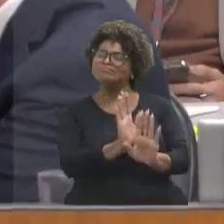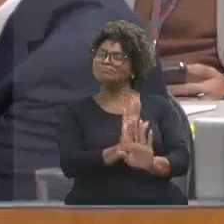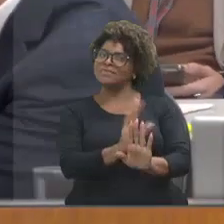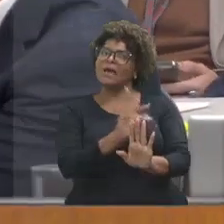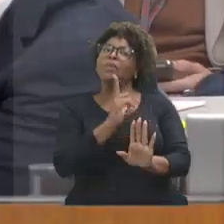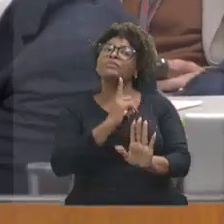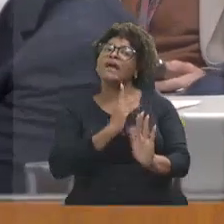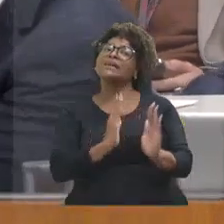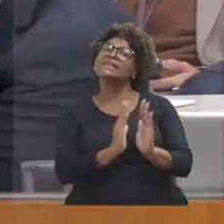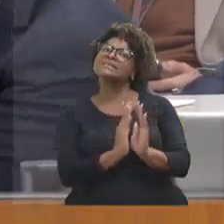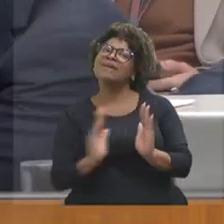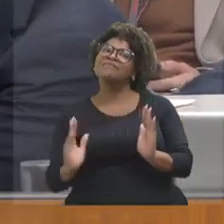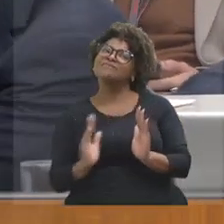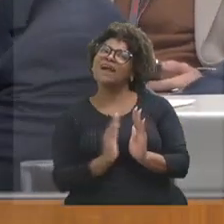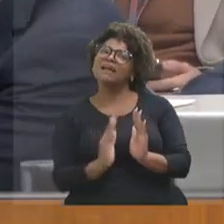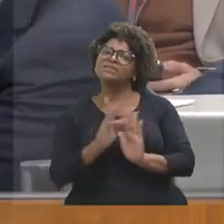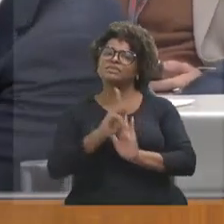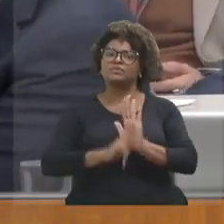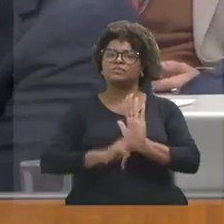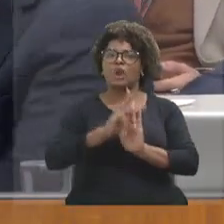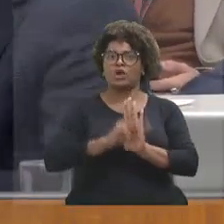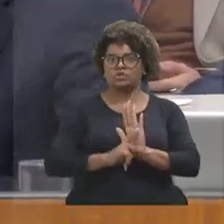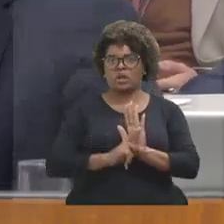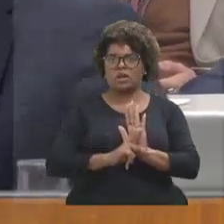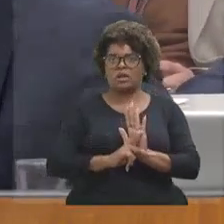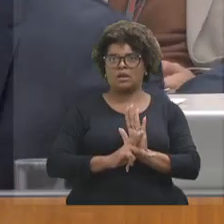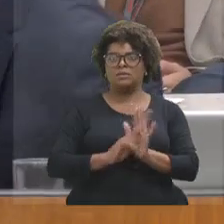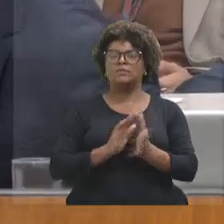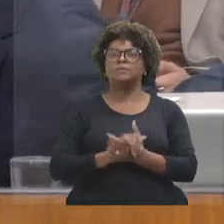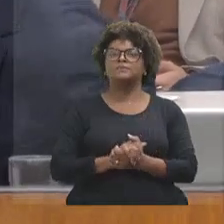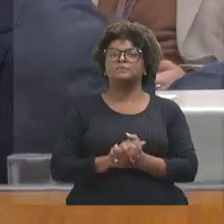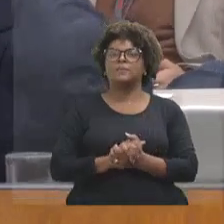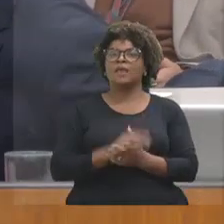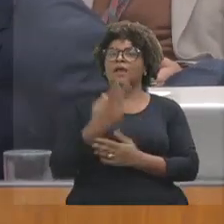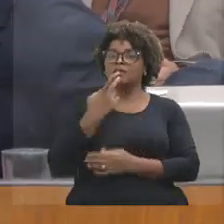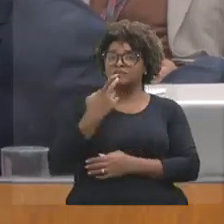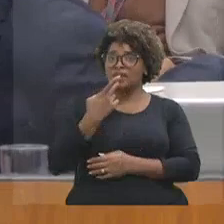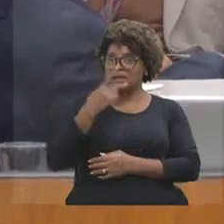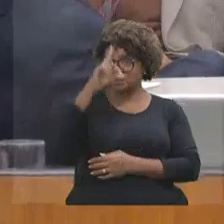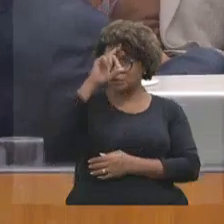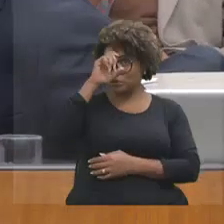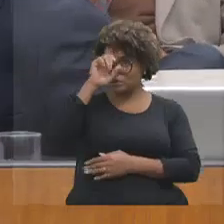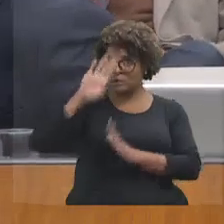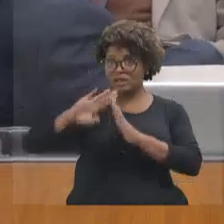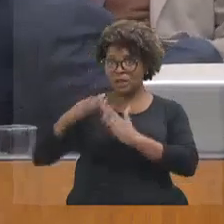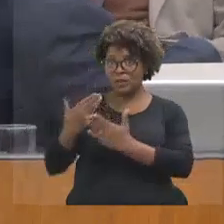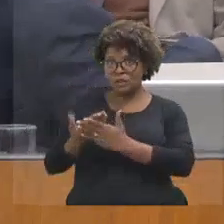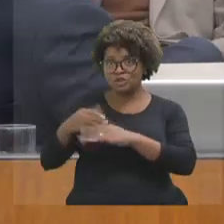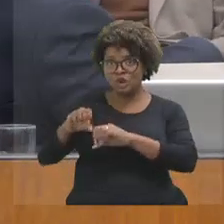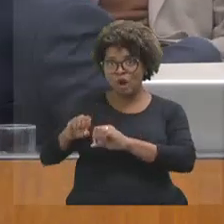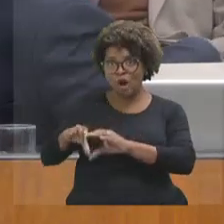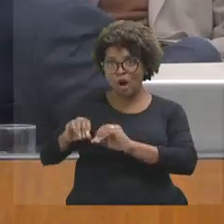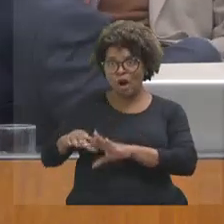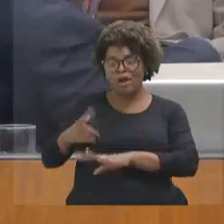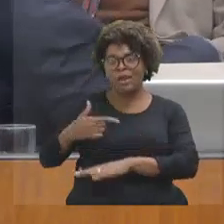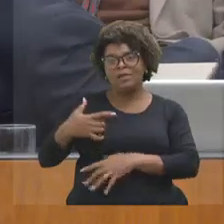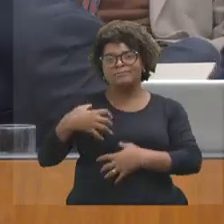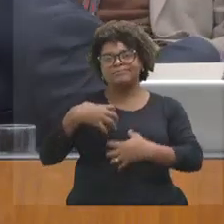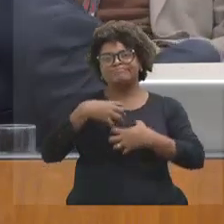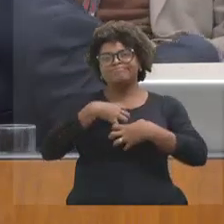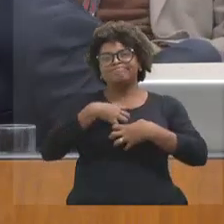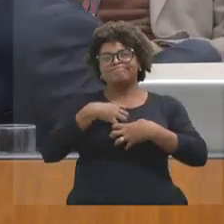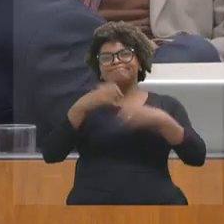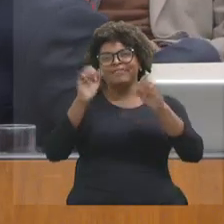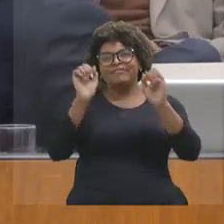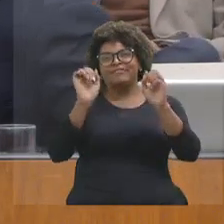dos projetos é expectativa que nós temos e sobre o hospital escola Fico feliz de ouvir isso de você é a gente só tem que